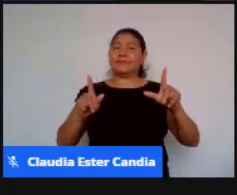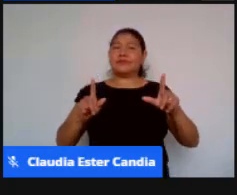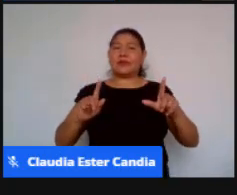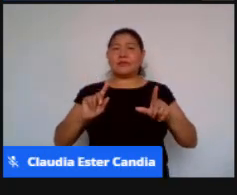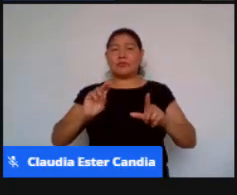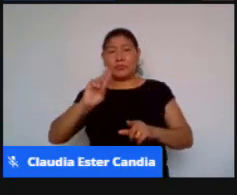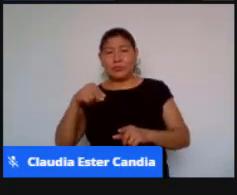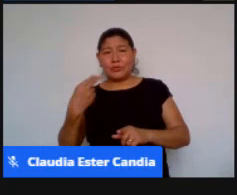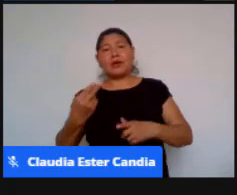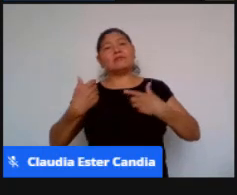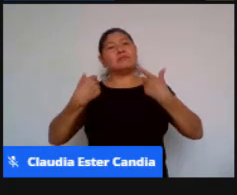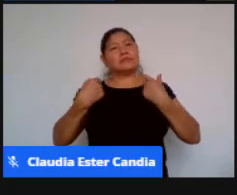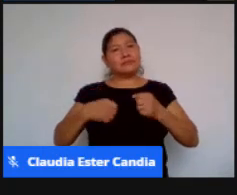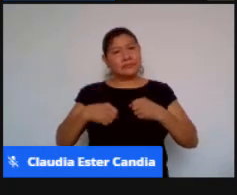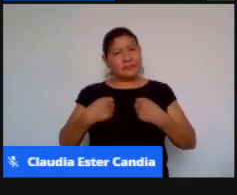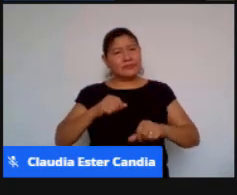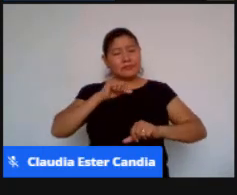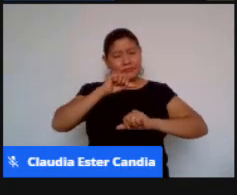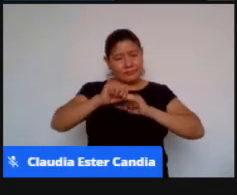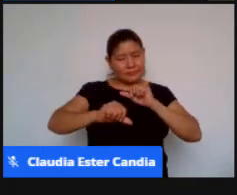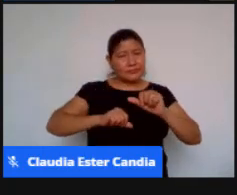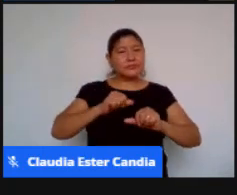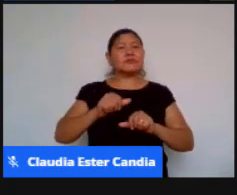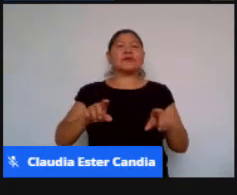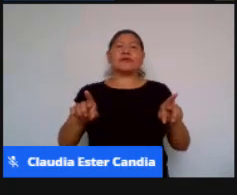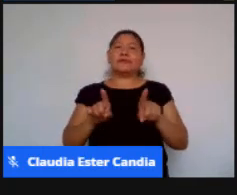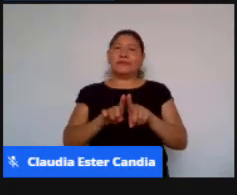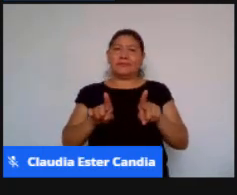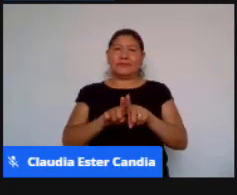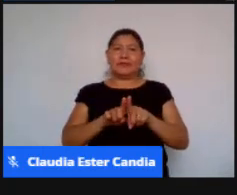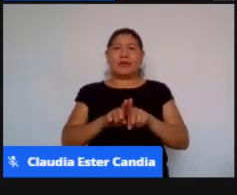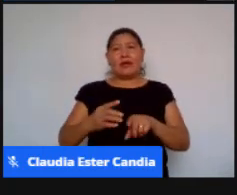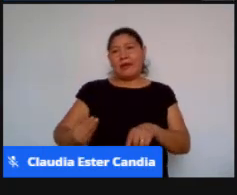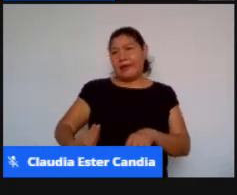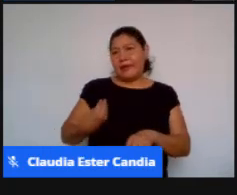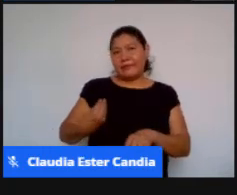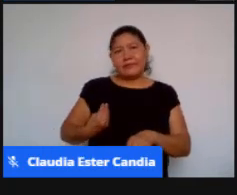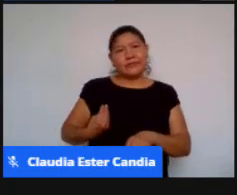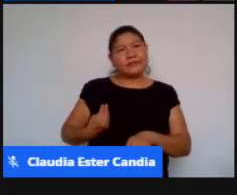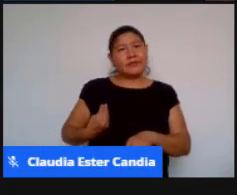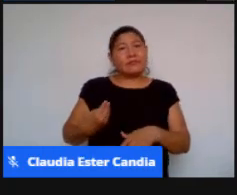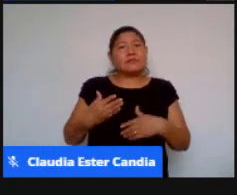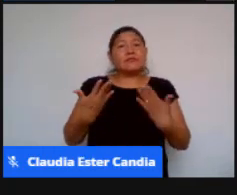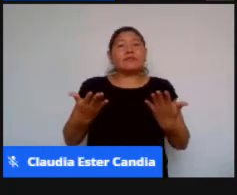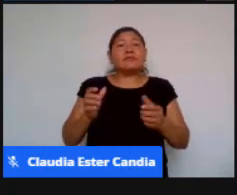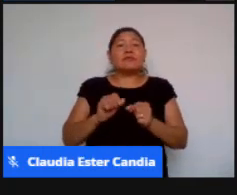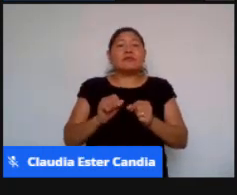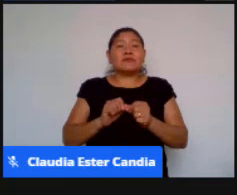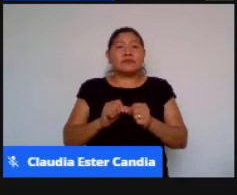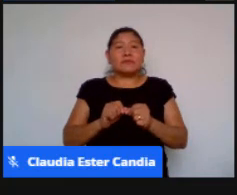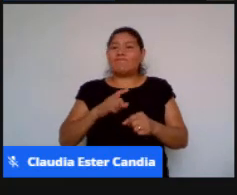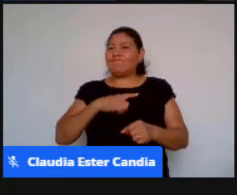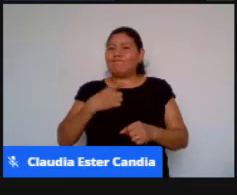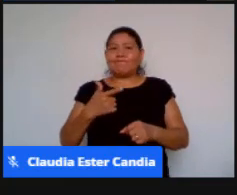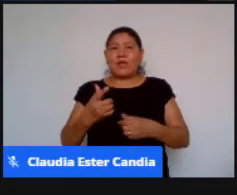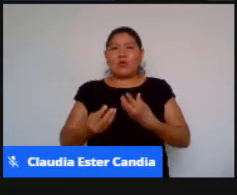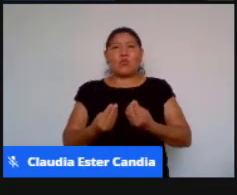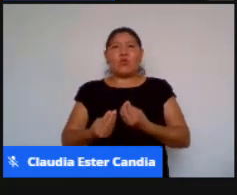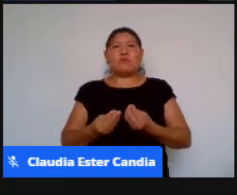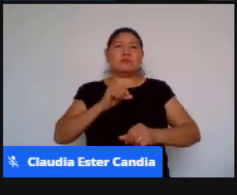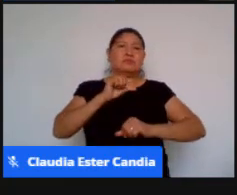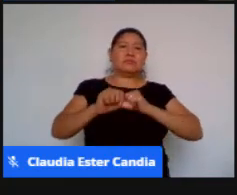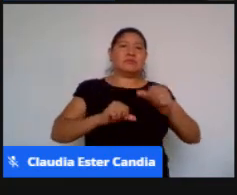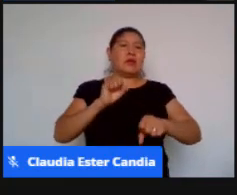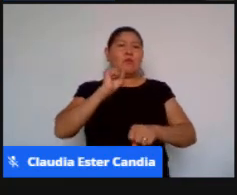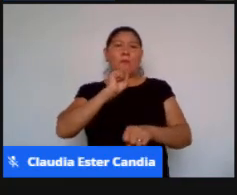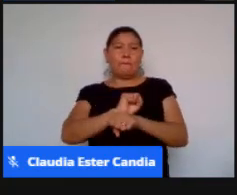de uma outra forma. É a vida, né? É desse jeito mesmo. Não tem, né? Não tem jeito. Então,